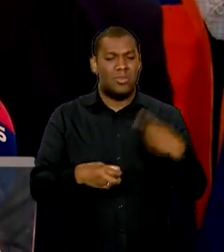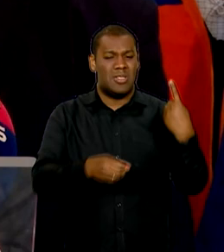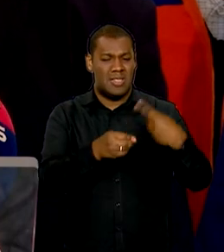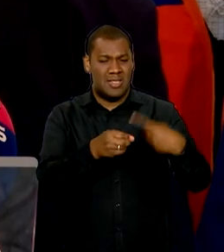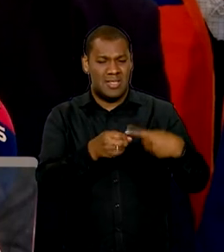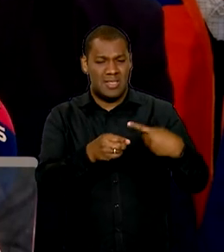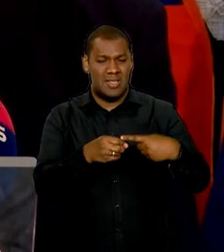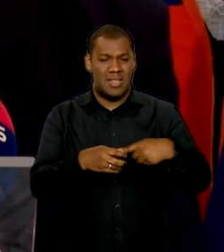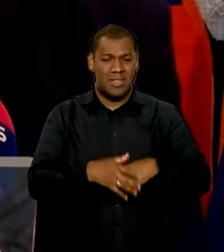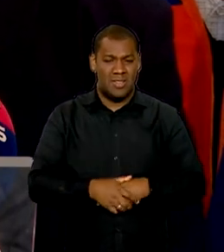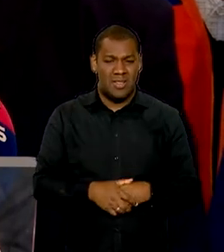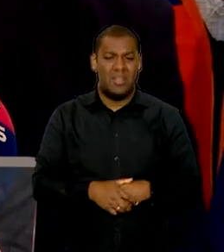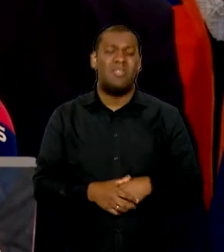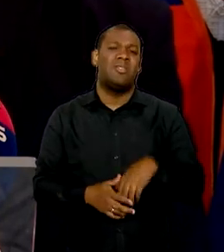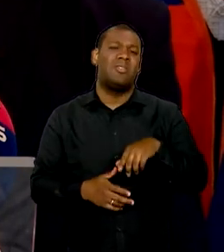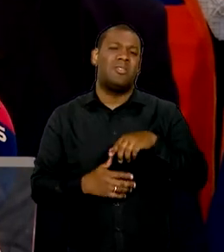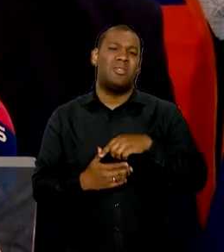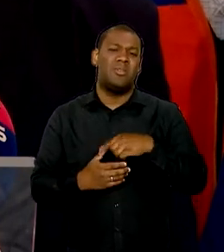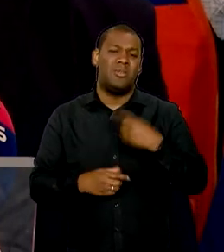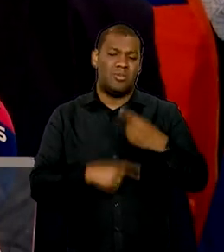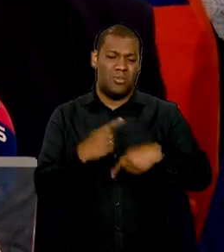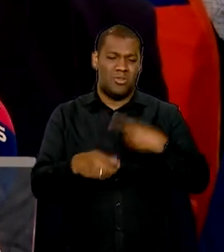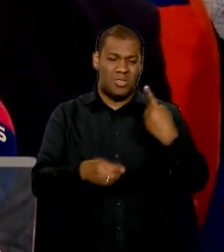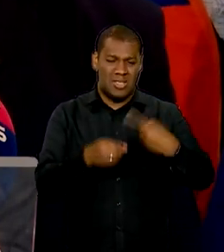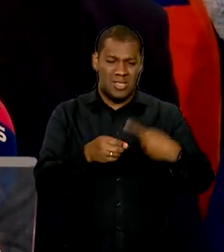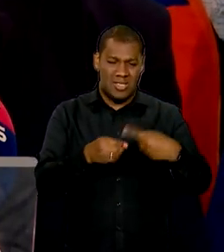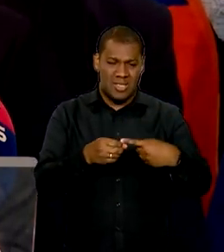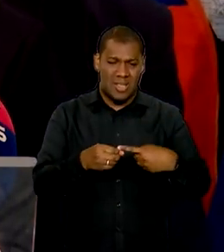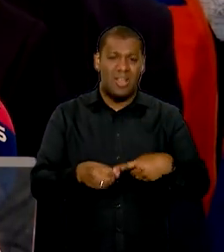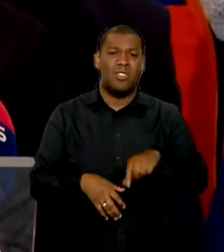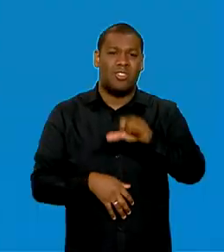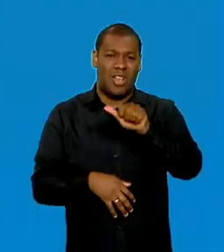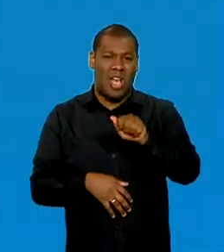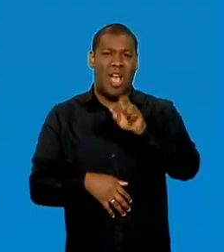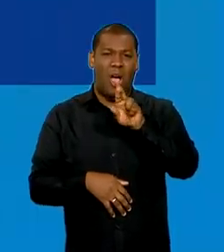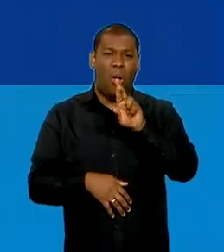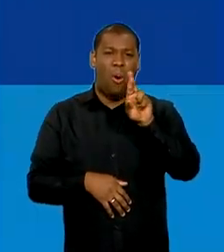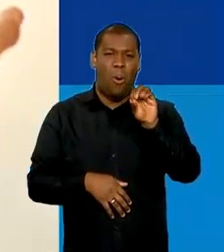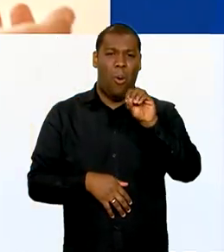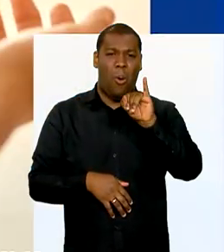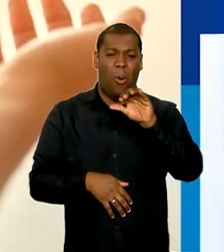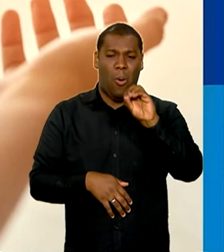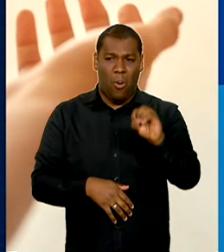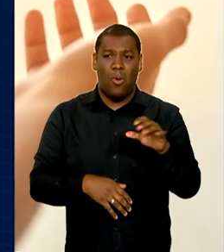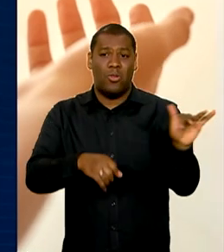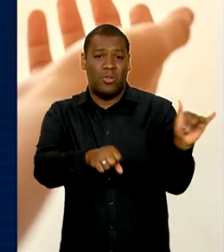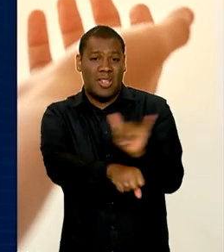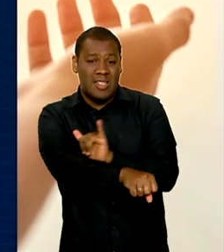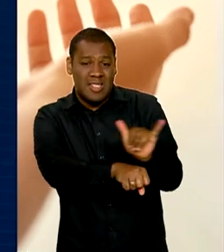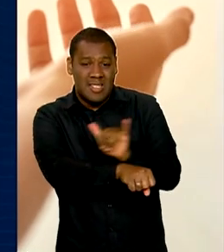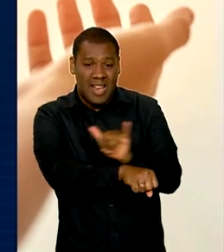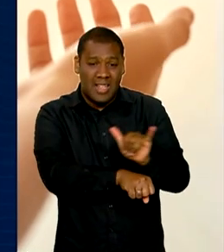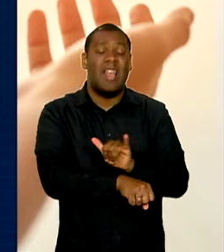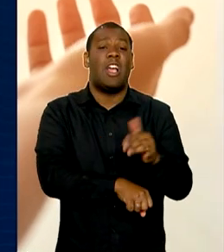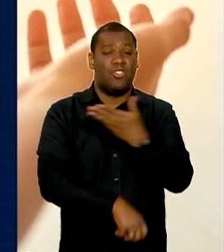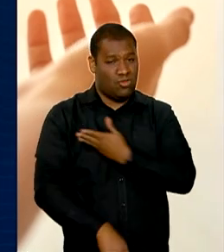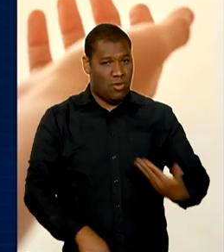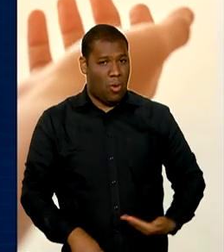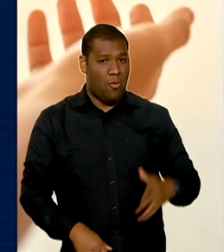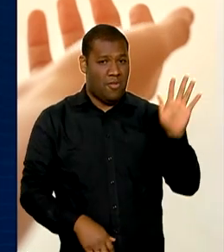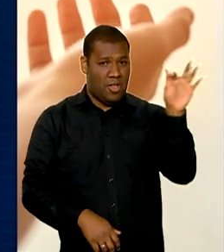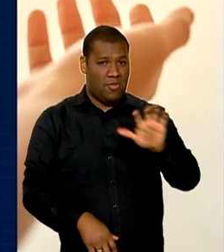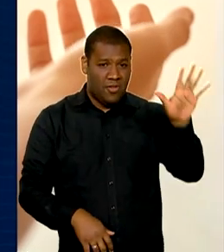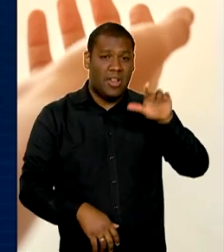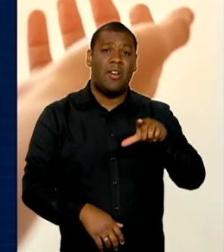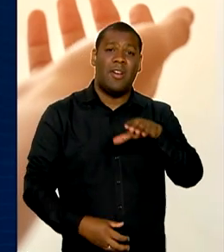entre Lajeado e Roca Salles, Arroio do Meio. Entre as medidas já tomadas pelo governo federal